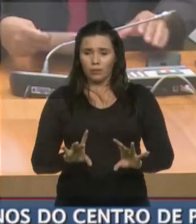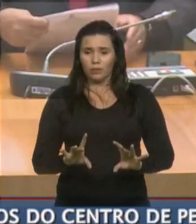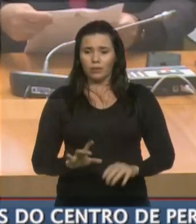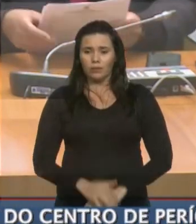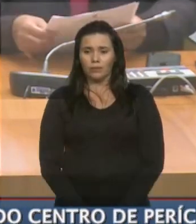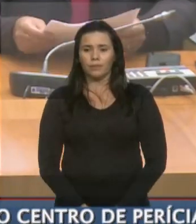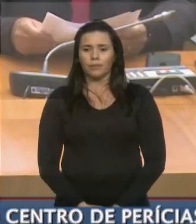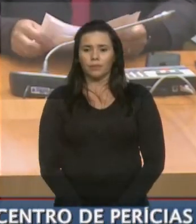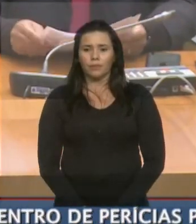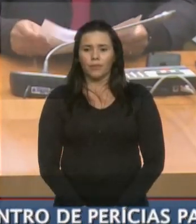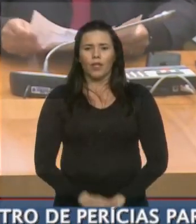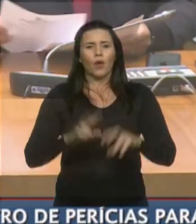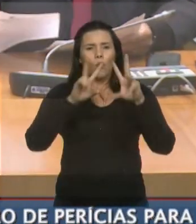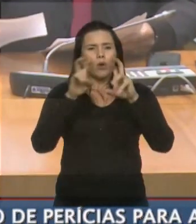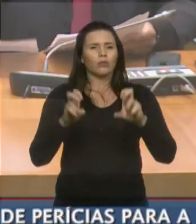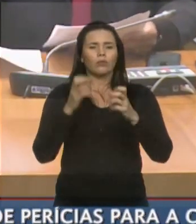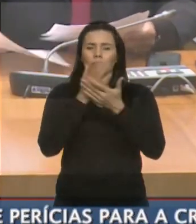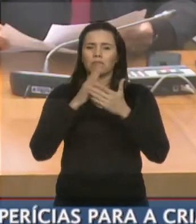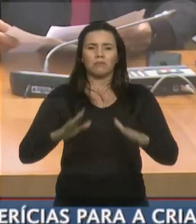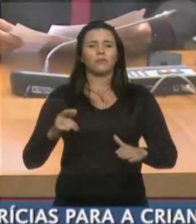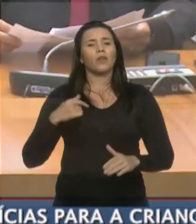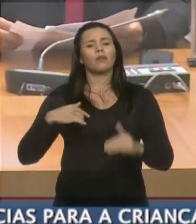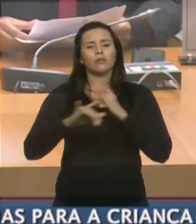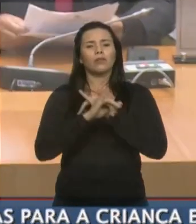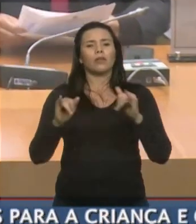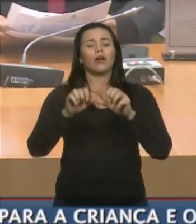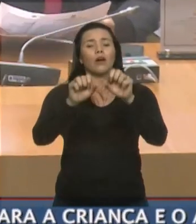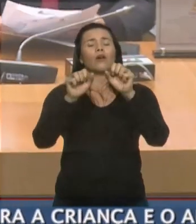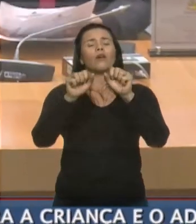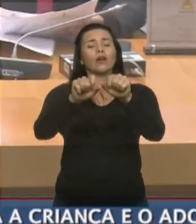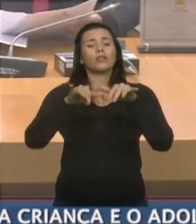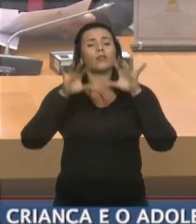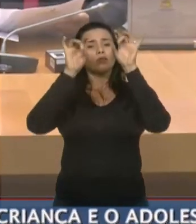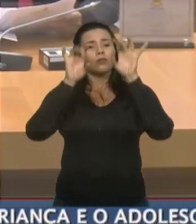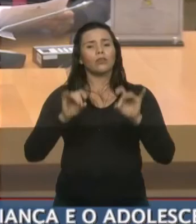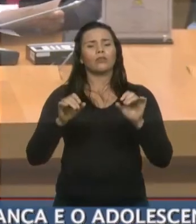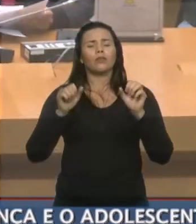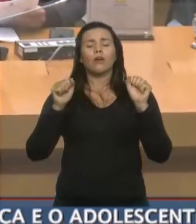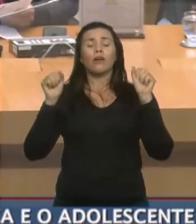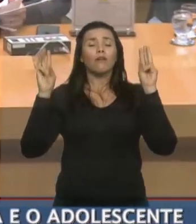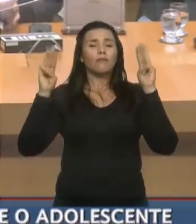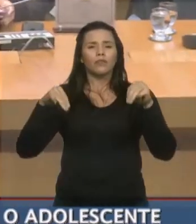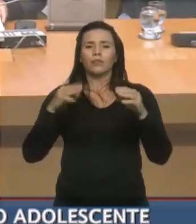sessão. Nada mais havendo a tratar, declaro encerrada a presente sessão solene.